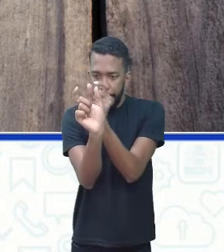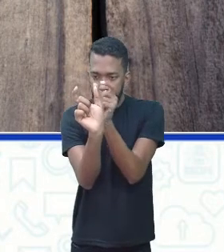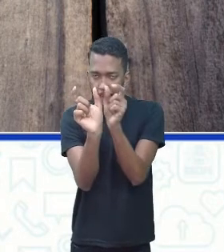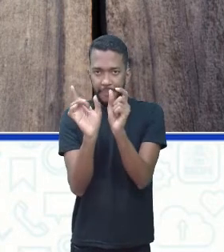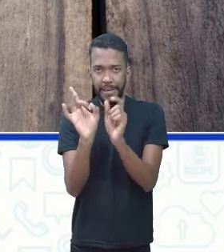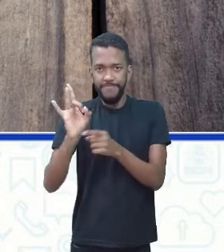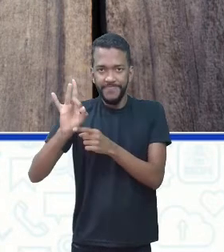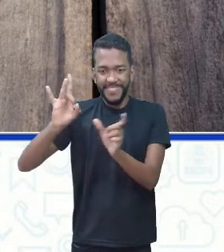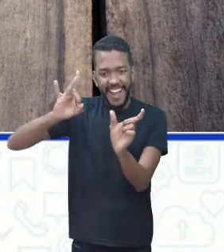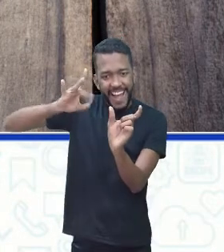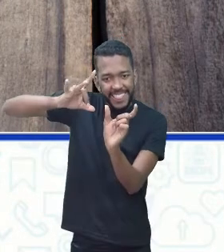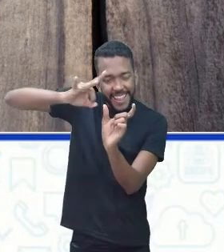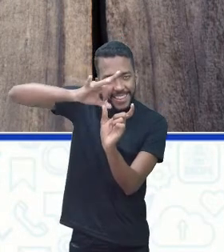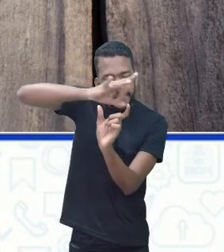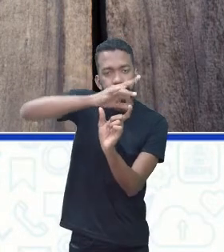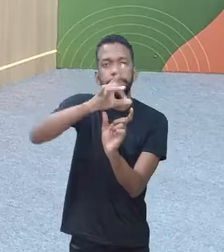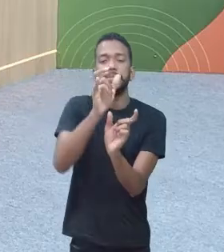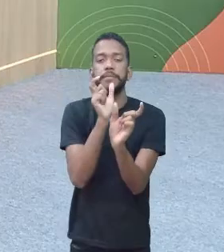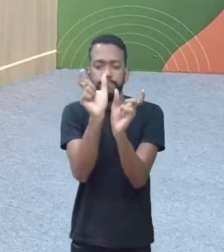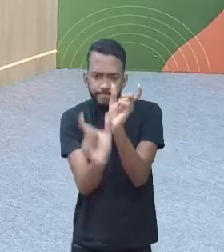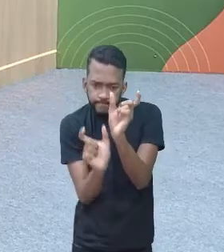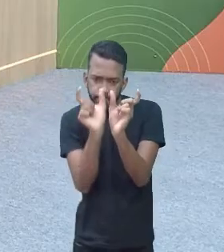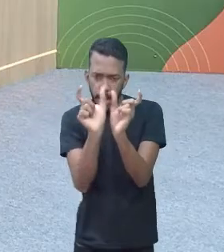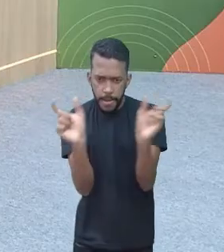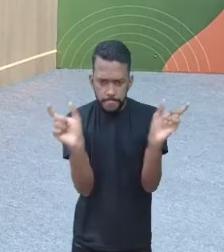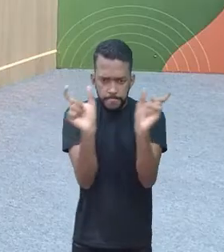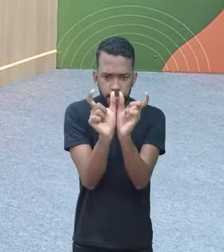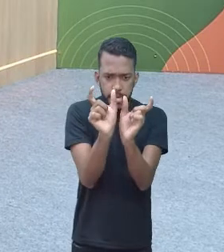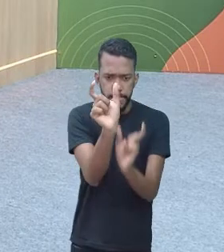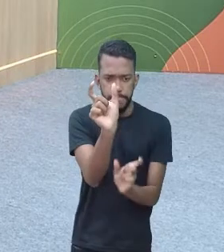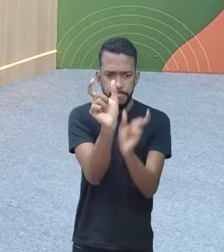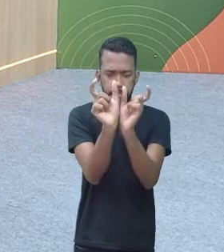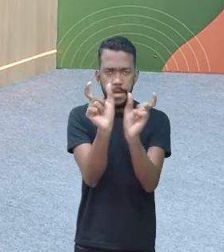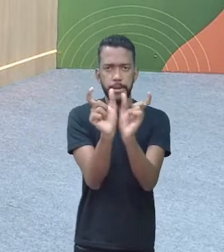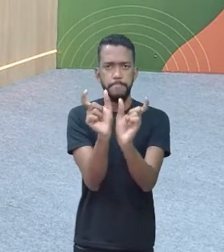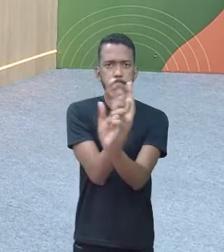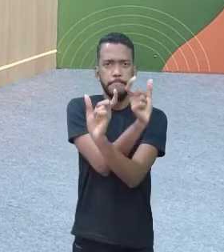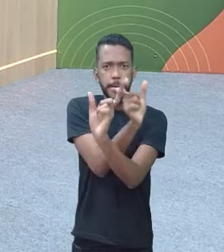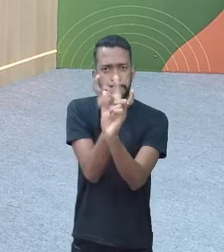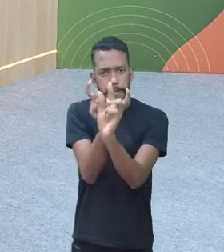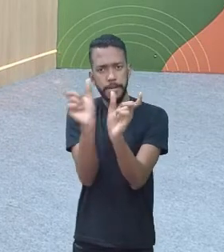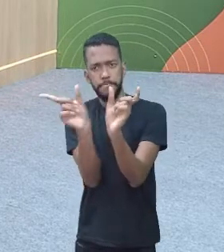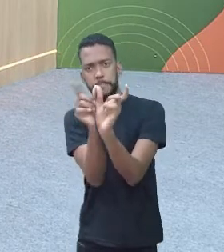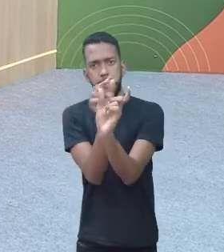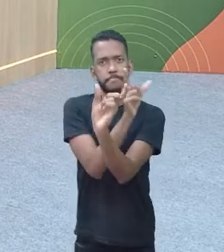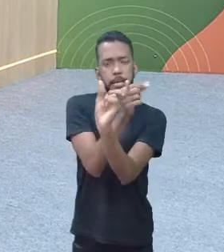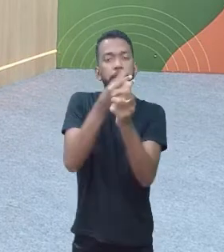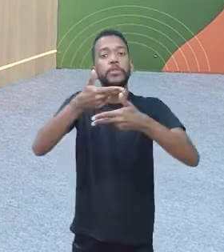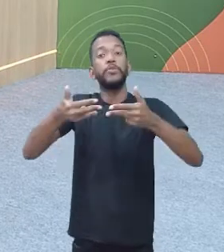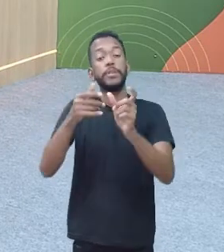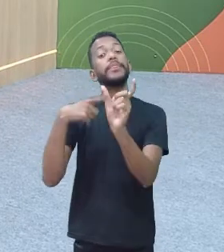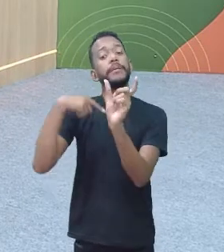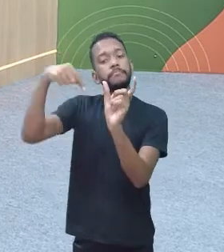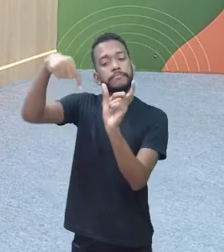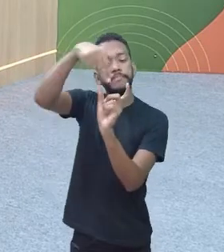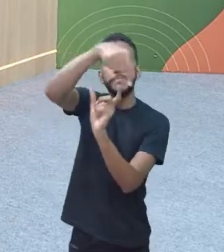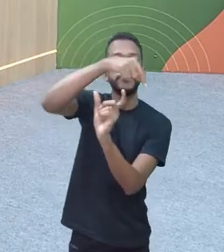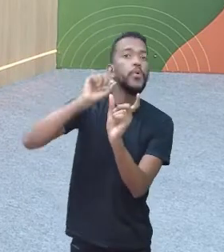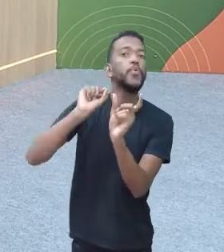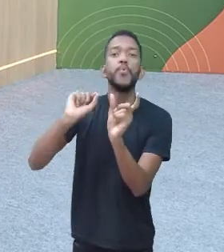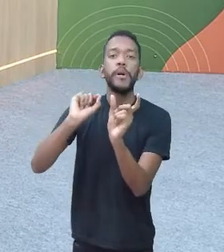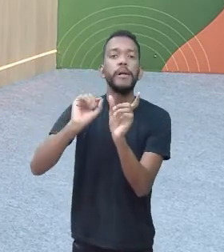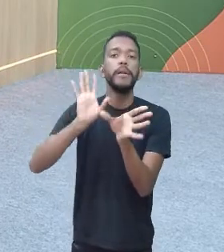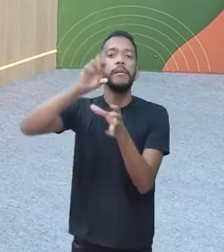palavra. Vocês lembram daquela aula que eu falei sobre as classes de palavra, não é? Quem